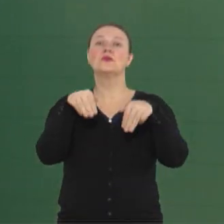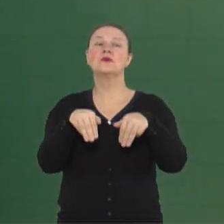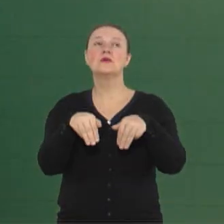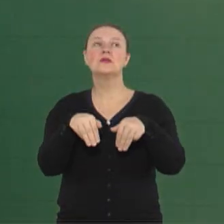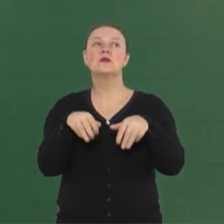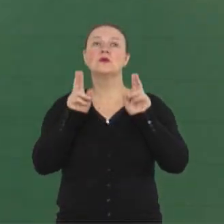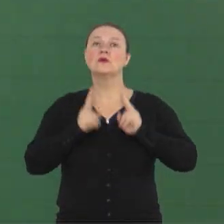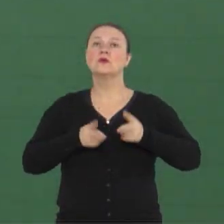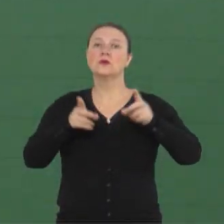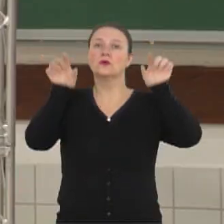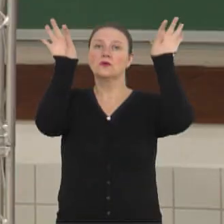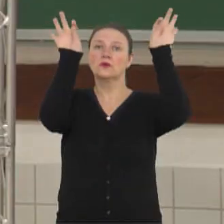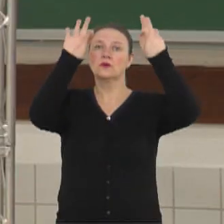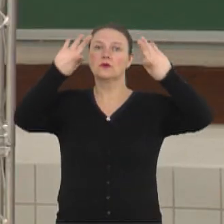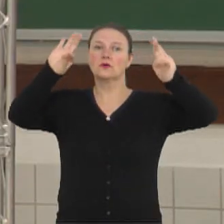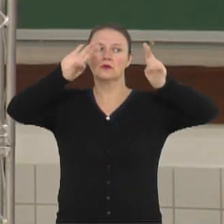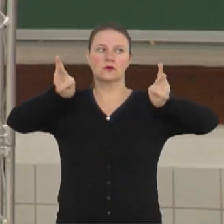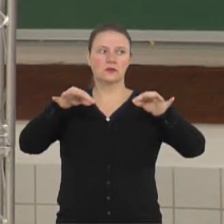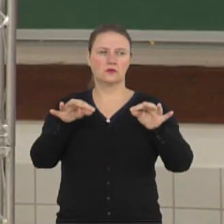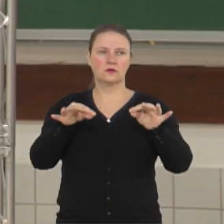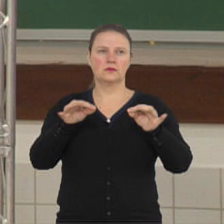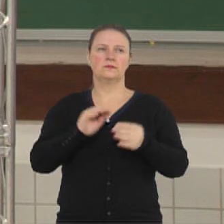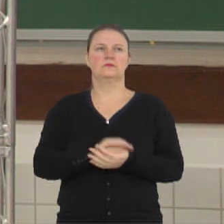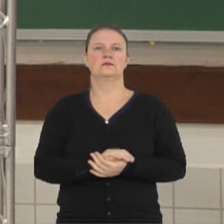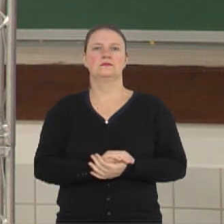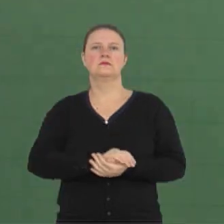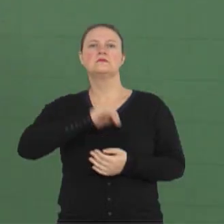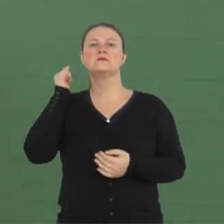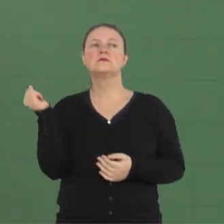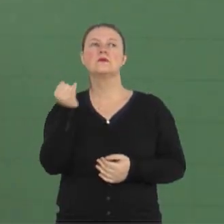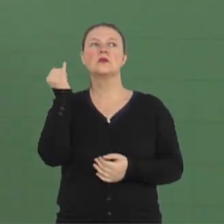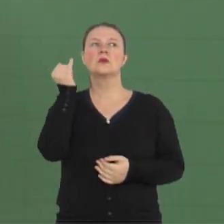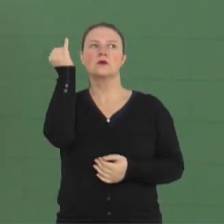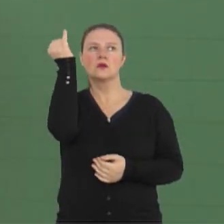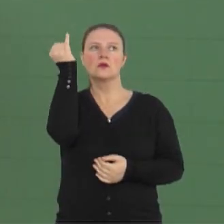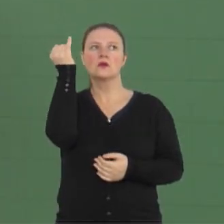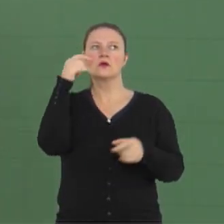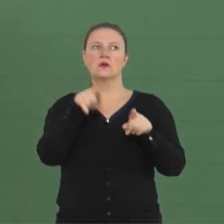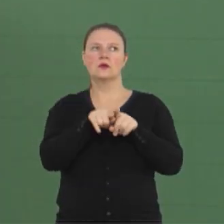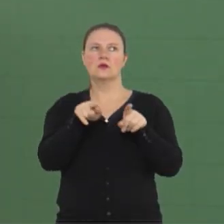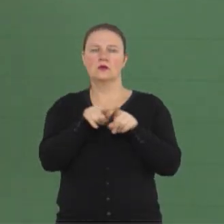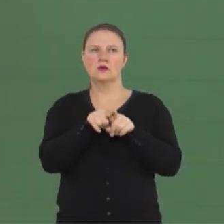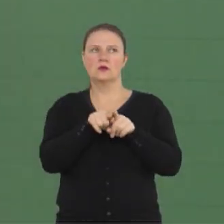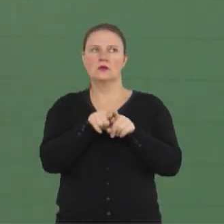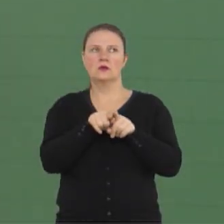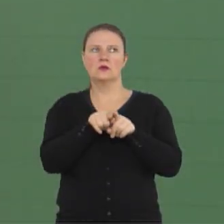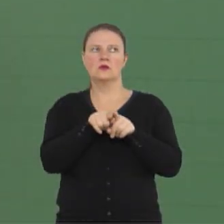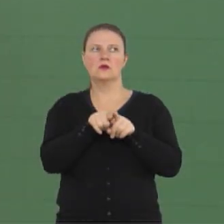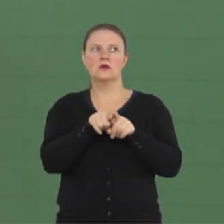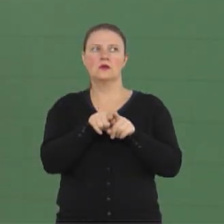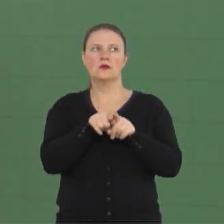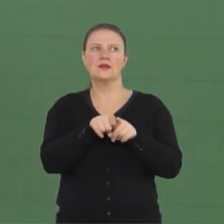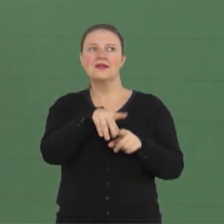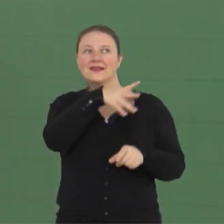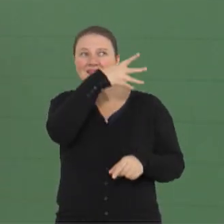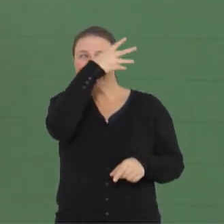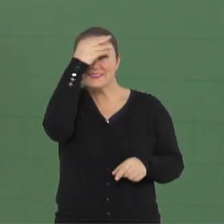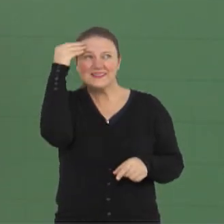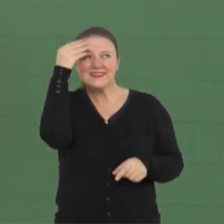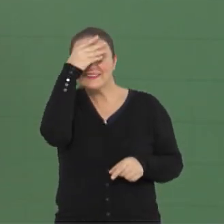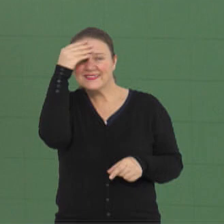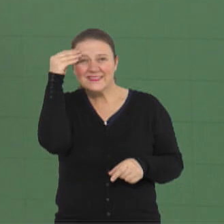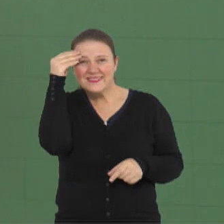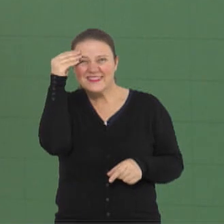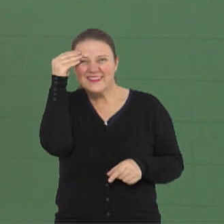permaneci com a chave. Veja como é importante. Nós vamos ter aqui, eita, olha, o professor colocou